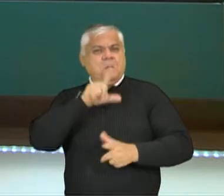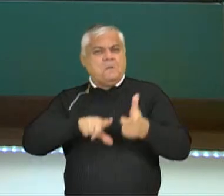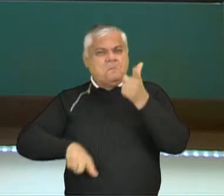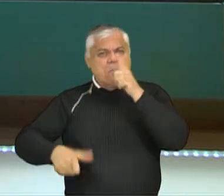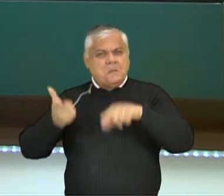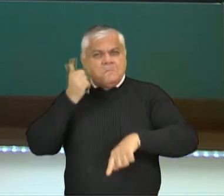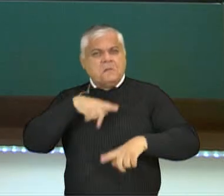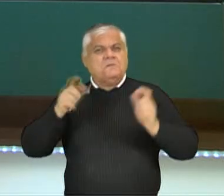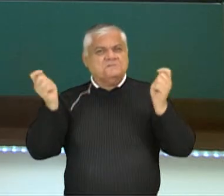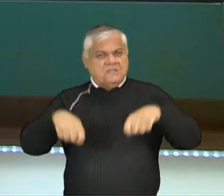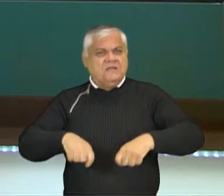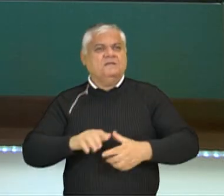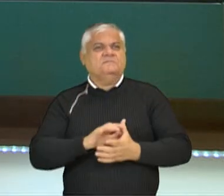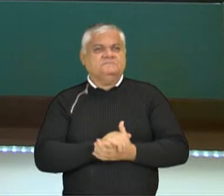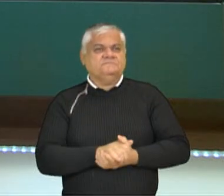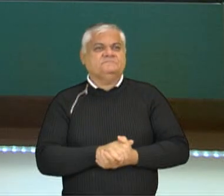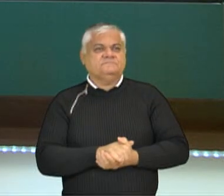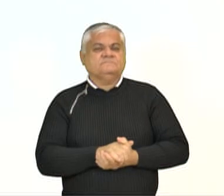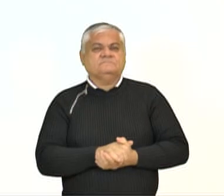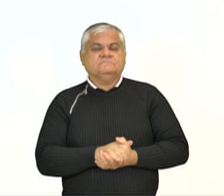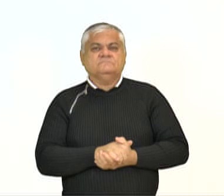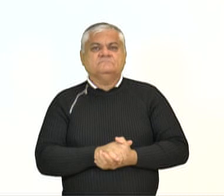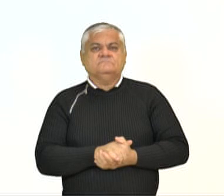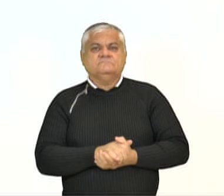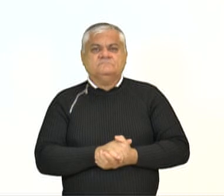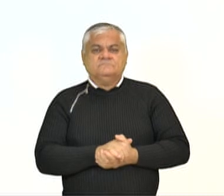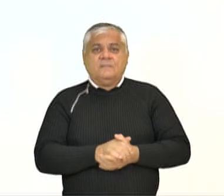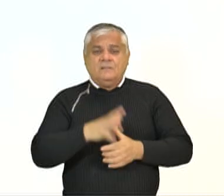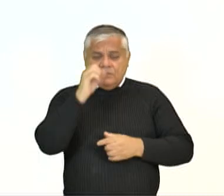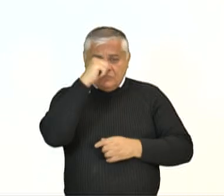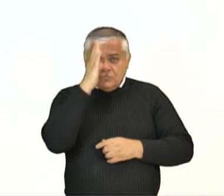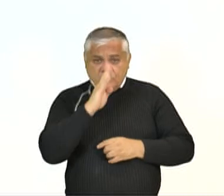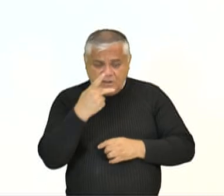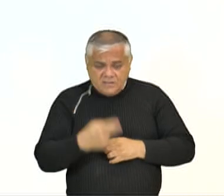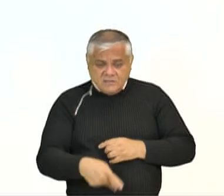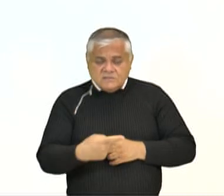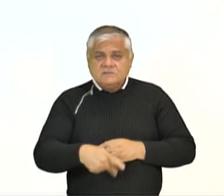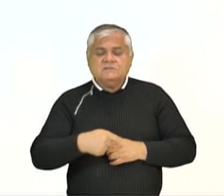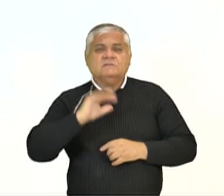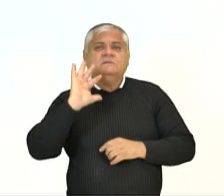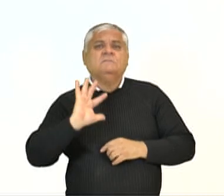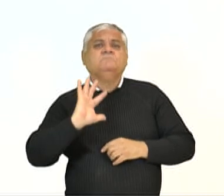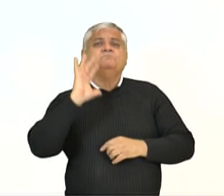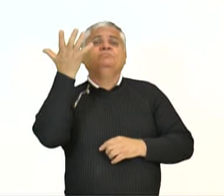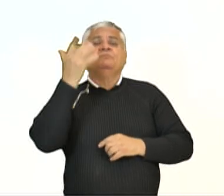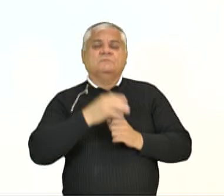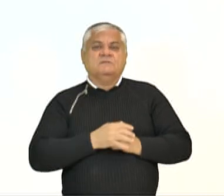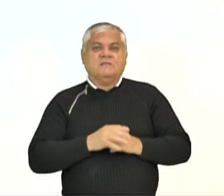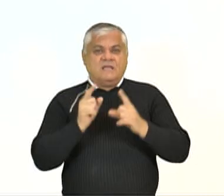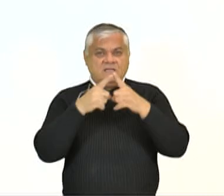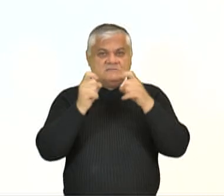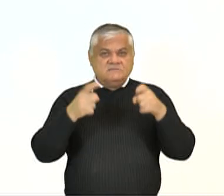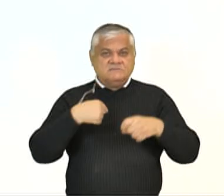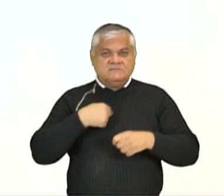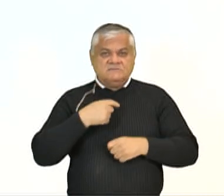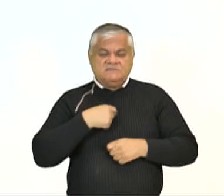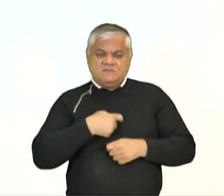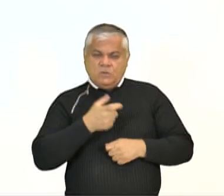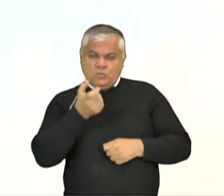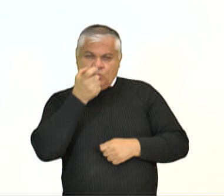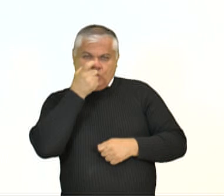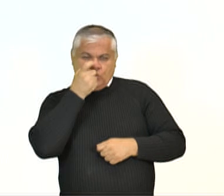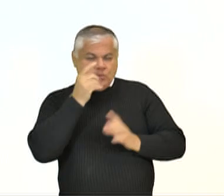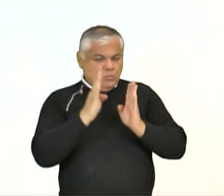competitiva. Tá? Eventos no Brasil que fizeram com que a ciência ficasse de olho aqui no nosso país,